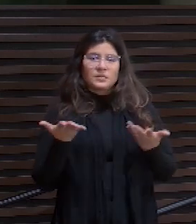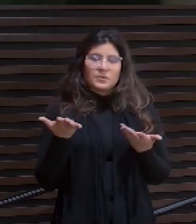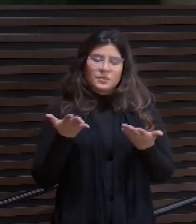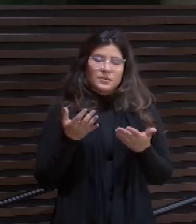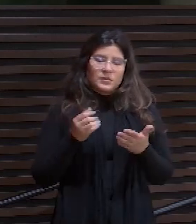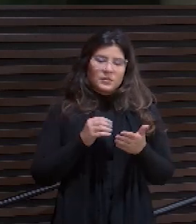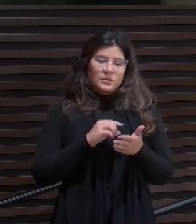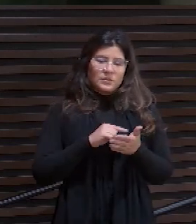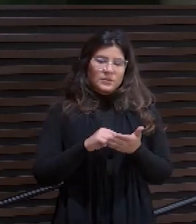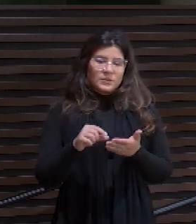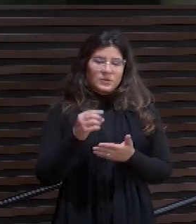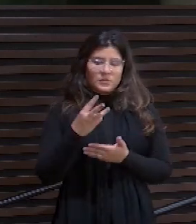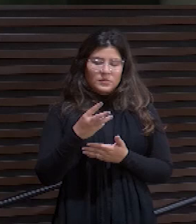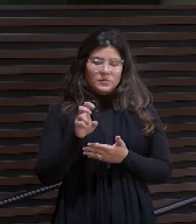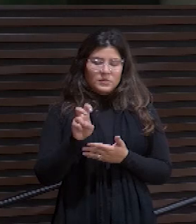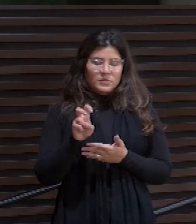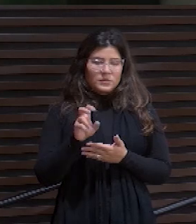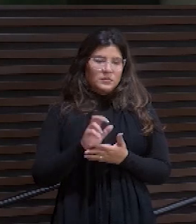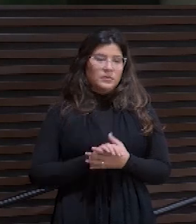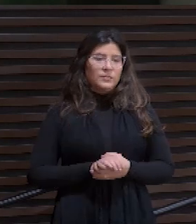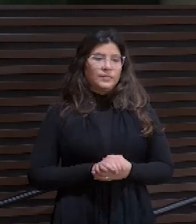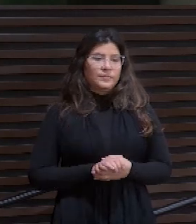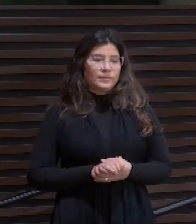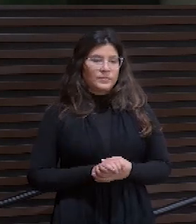Lucas capítulo 5.